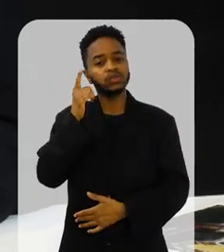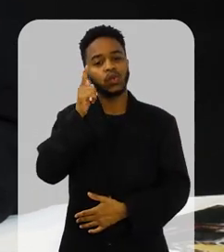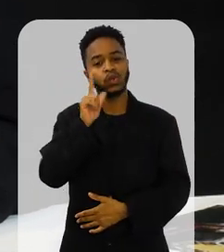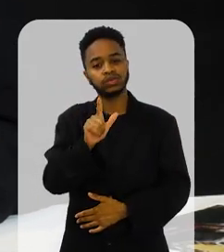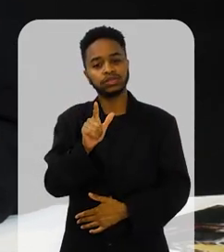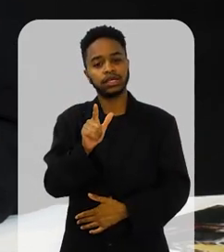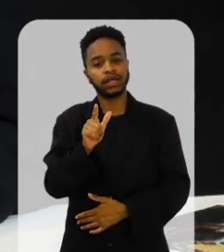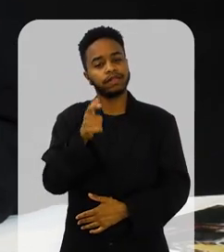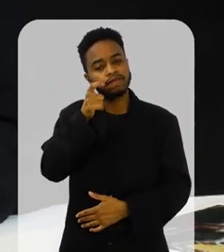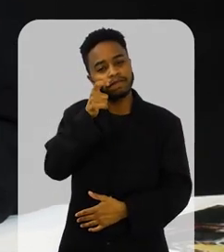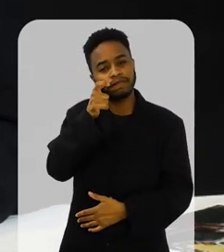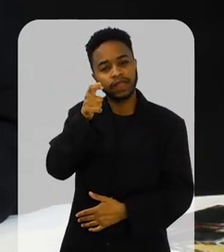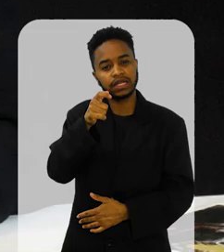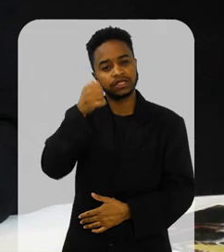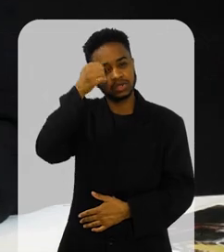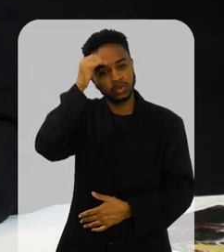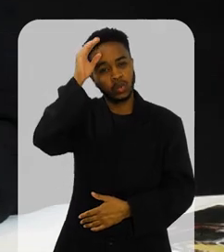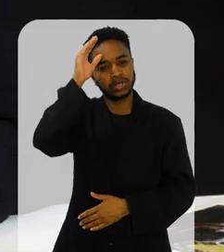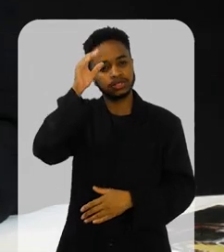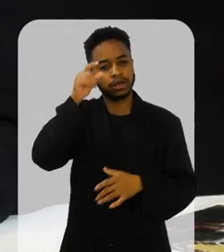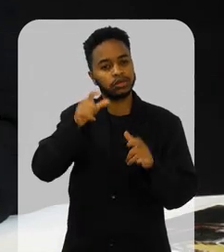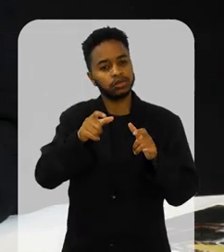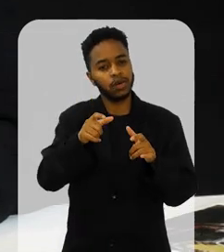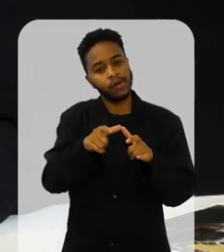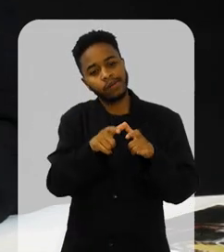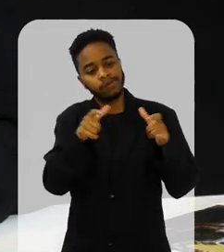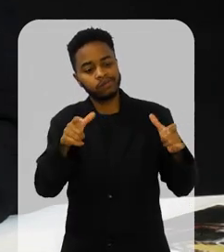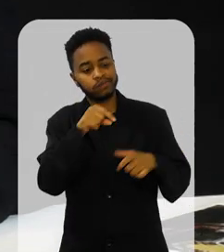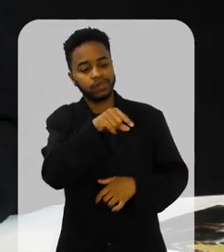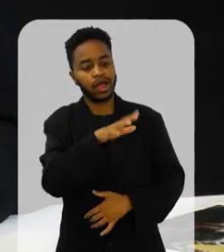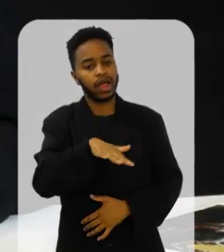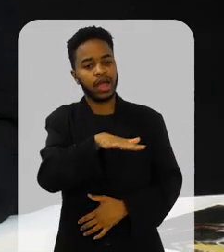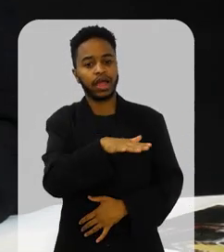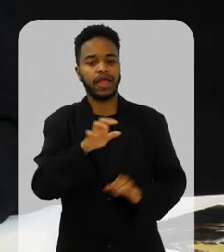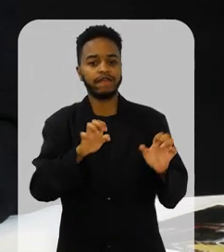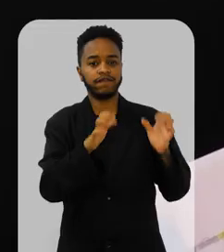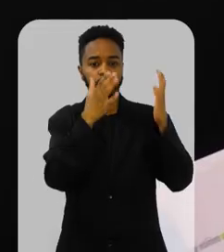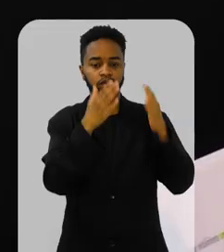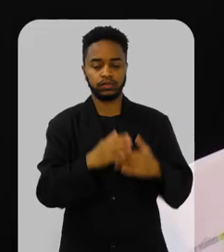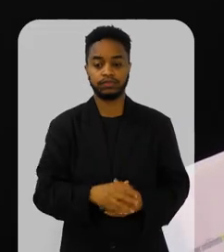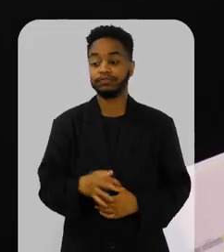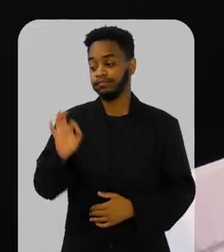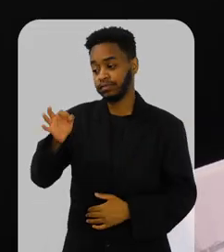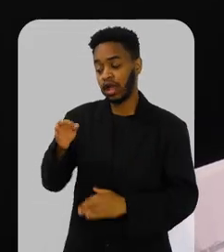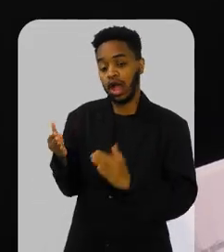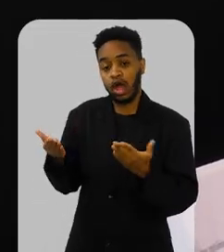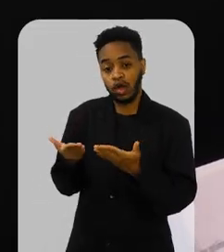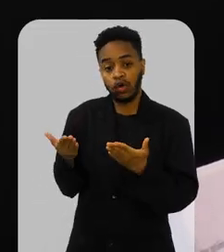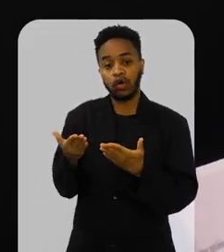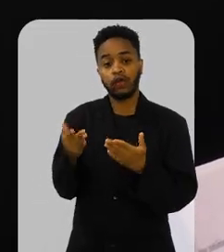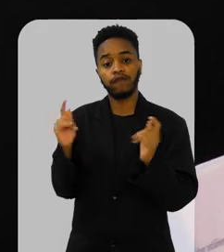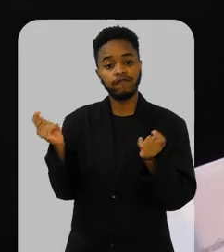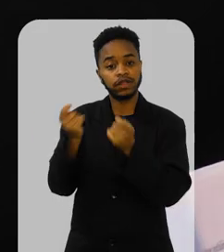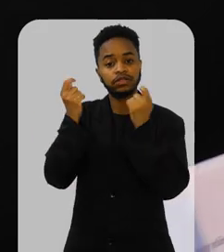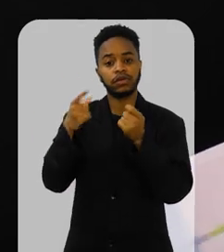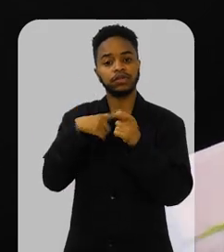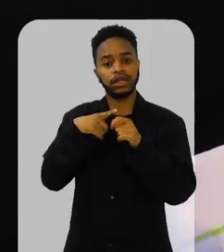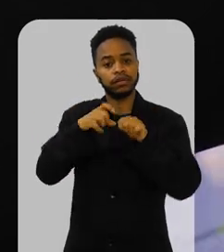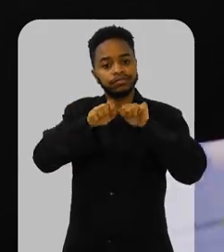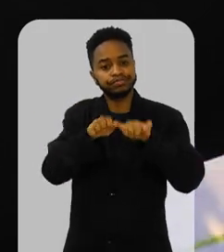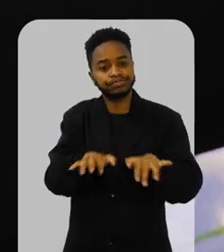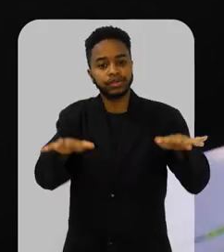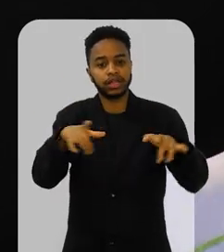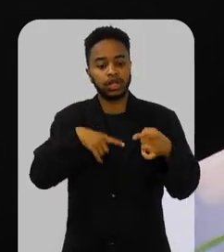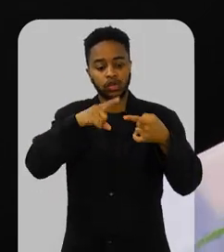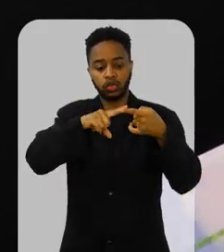um leque mais interessante para esse grande conhecimento, né, sobre a festa. Agora o festival ele tem uma transmissão